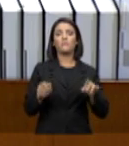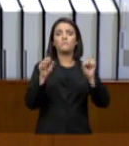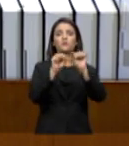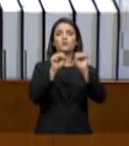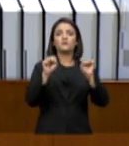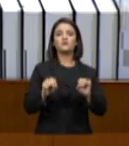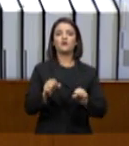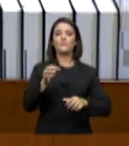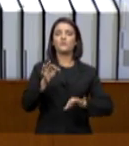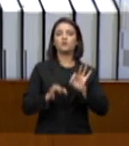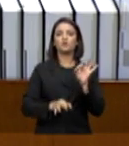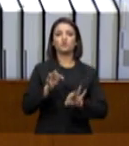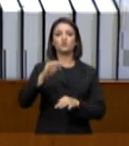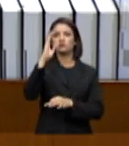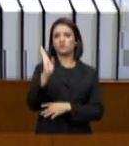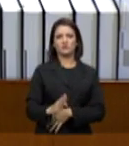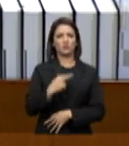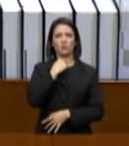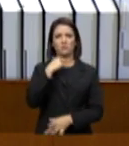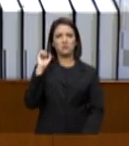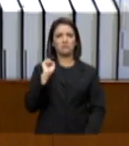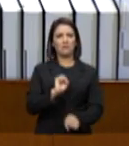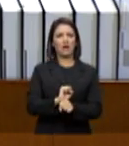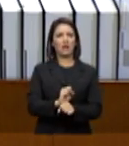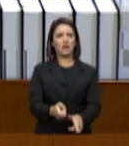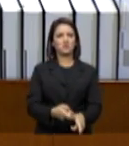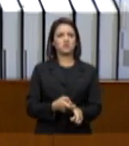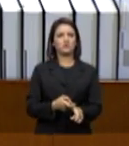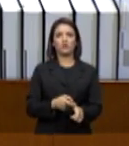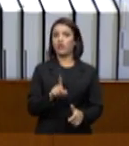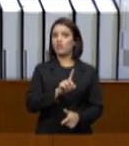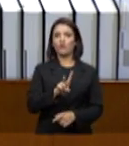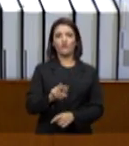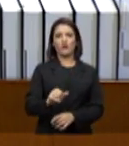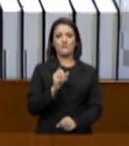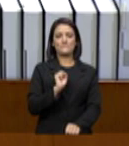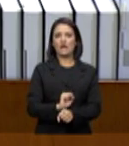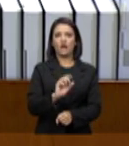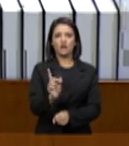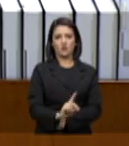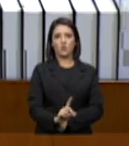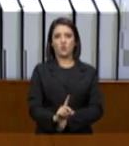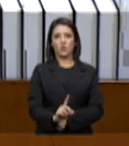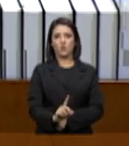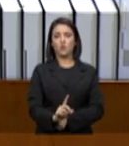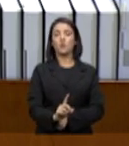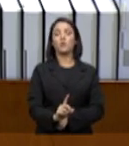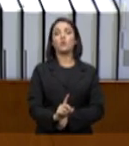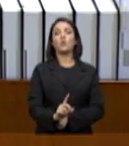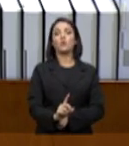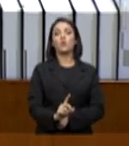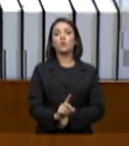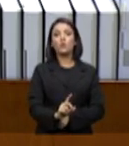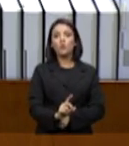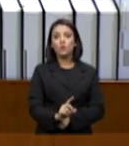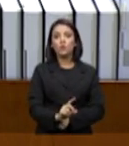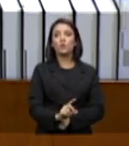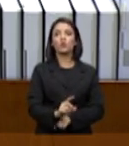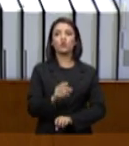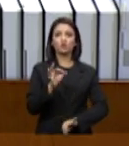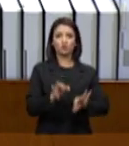justiça brasileiro não pode parar e não parar o sistema de justiça brasileiro